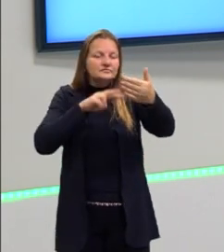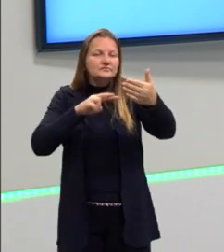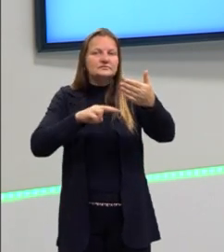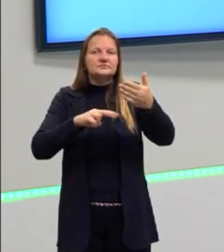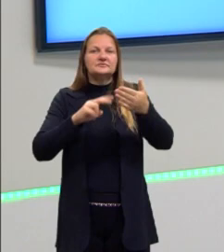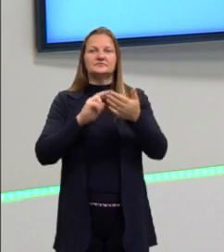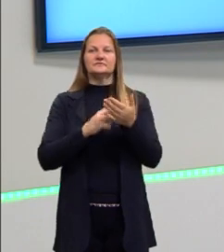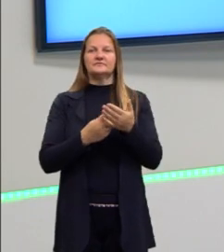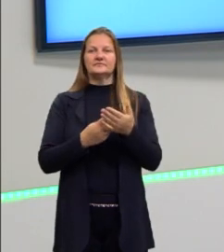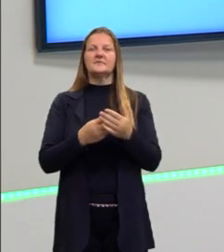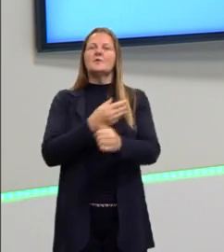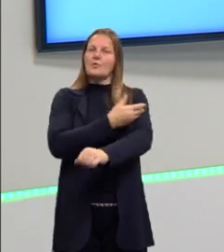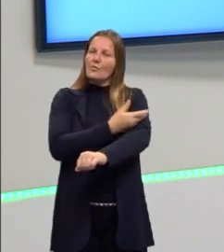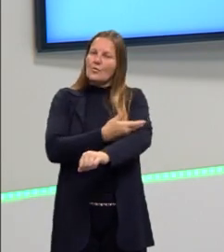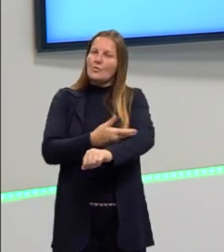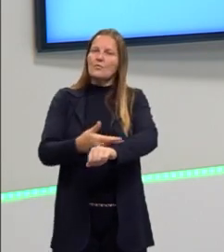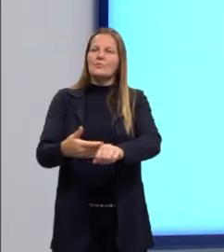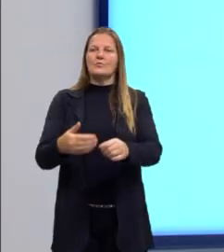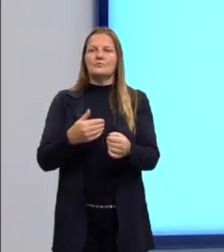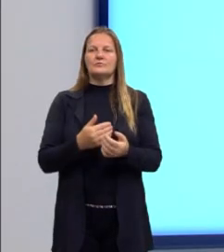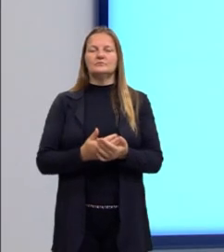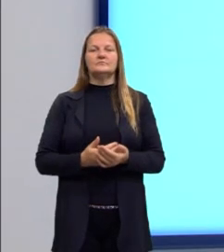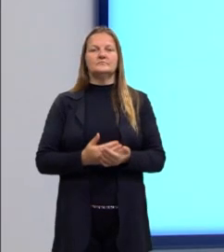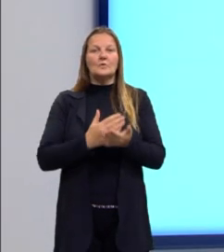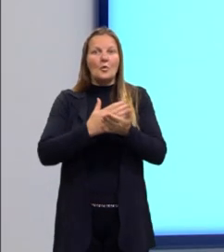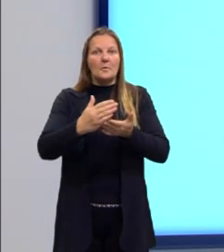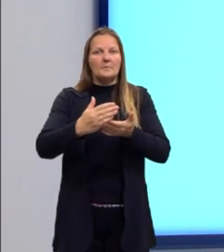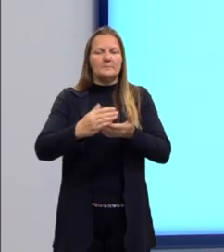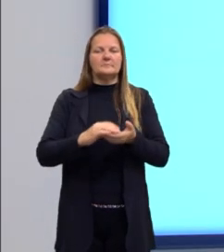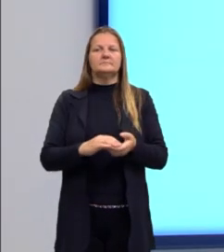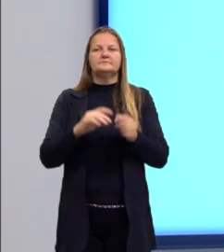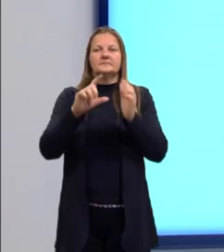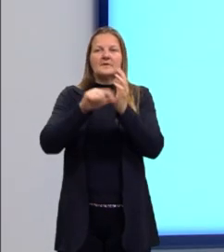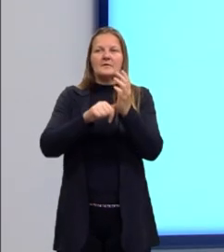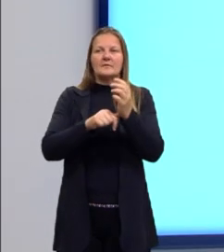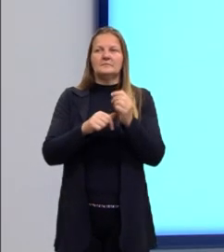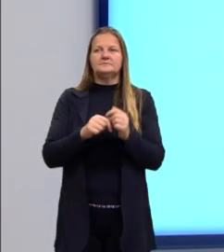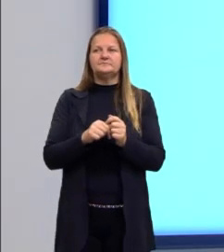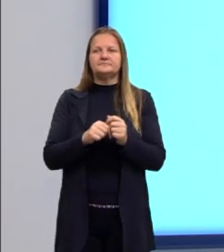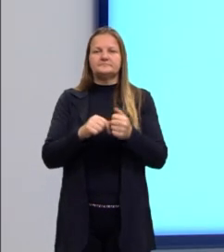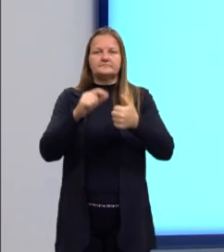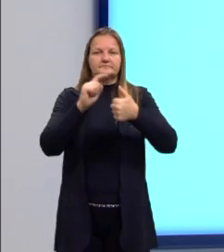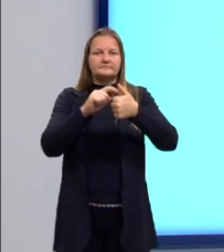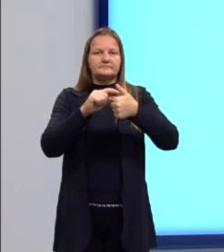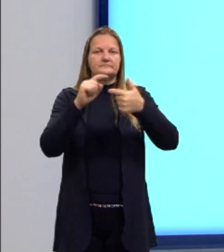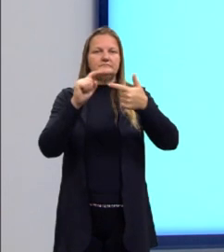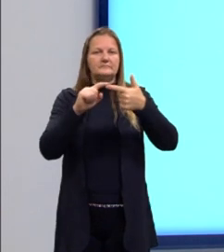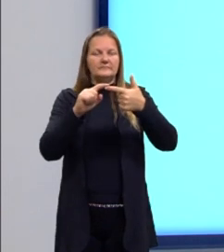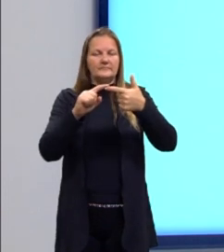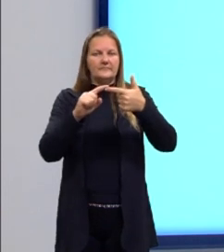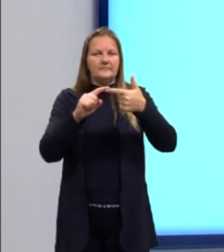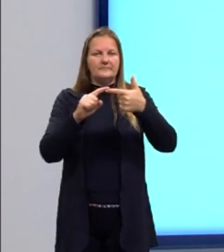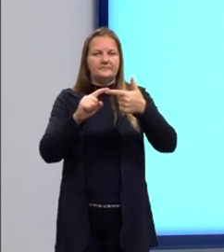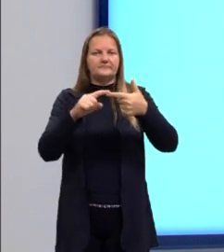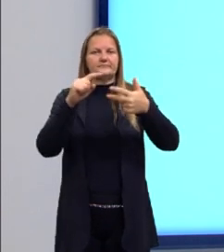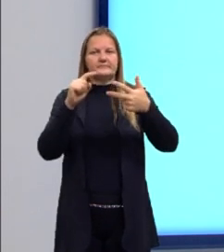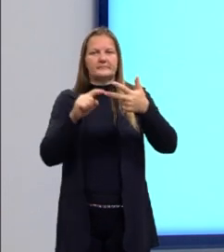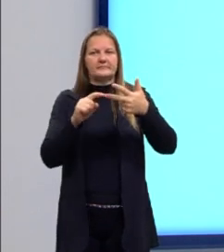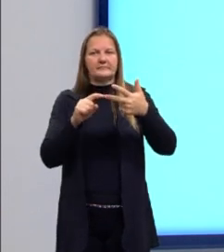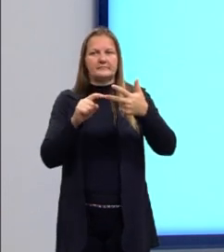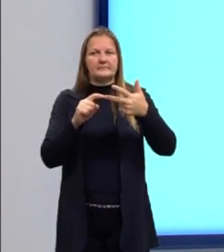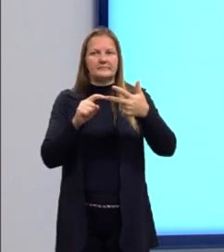e este é o começo depois depois a leitura da frase do tema da leitura dos textos de apoio